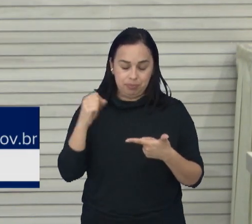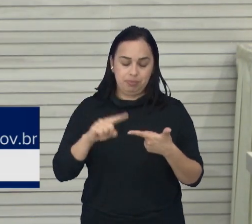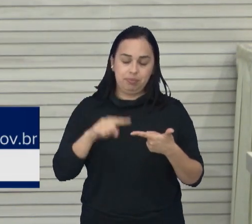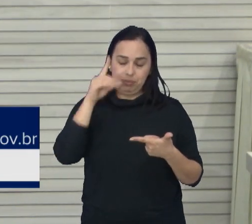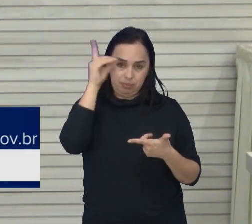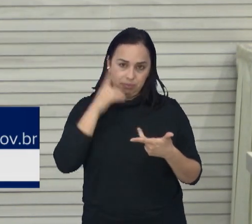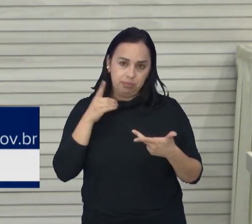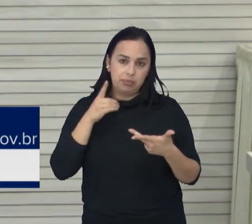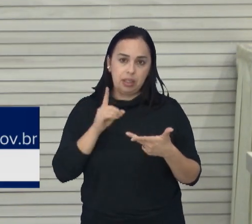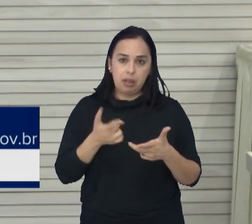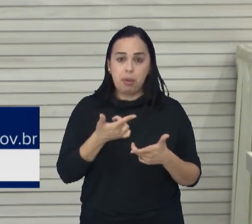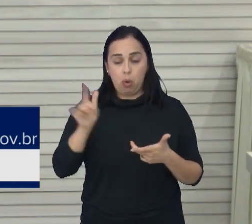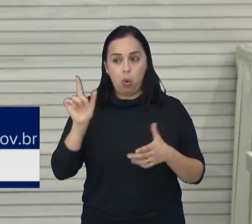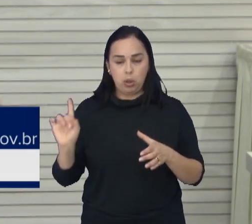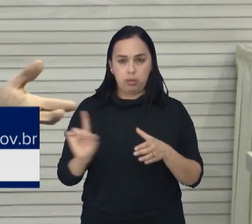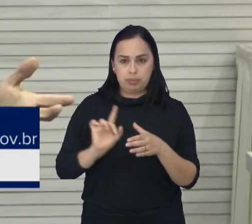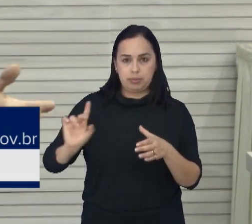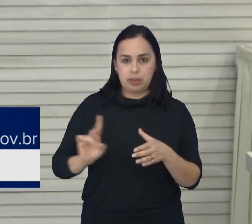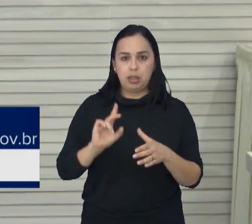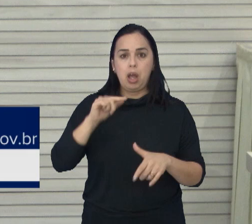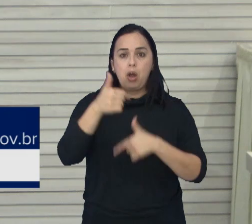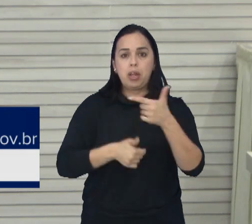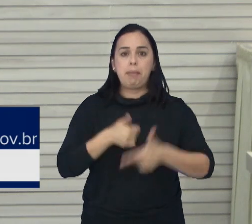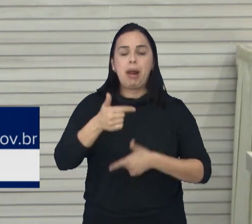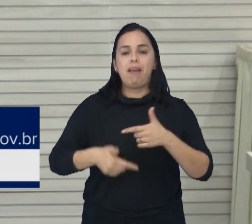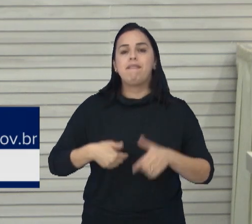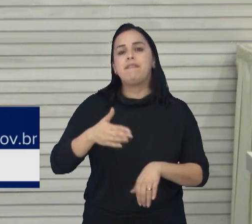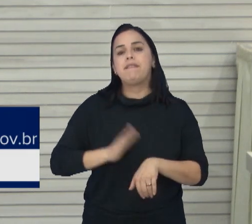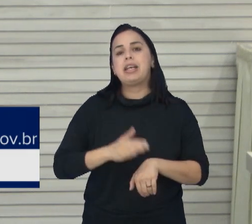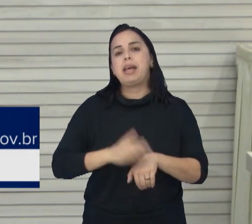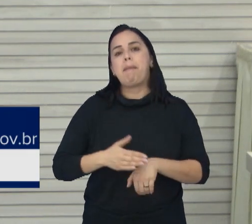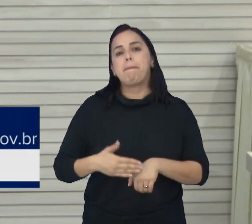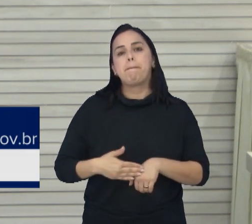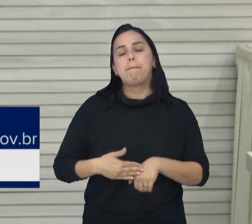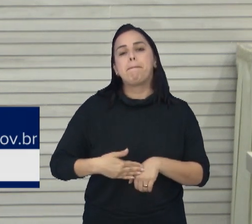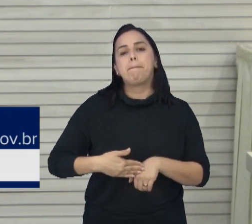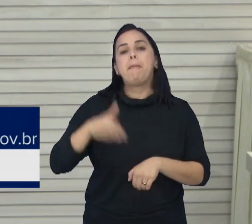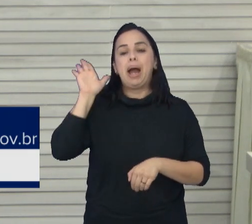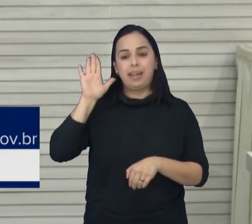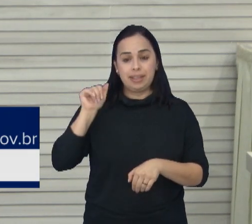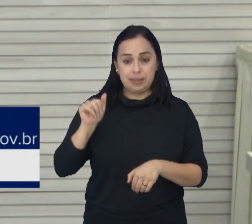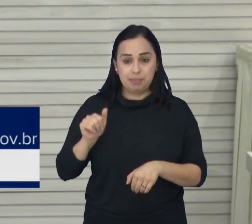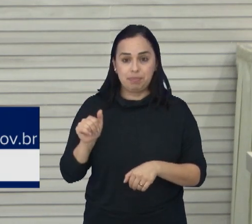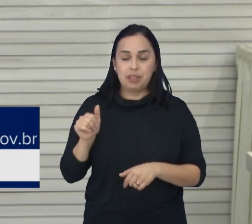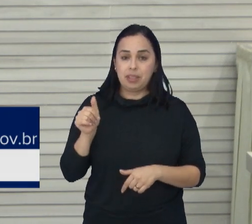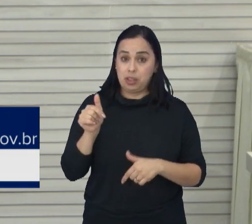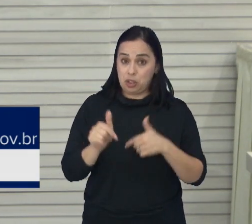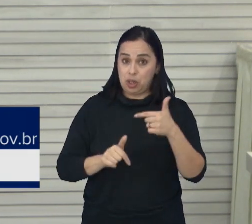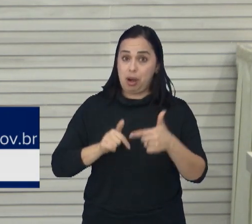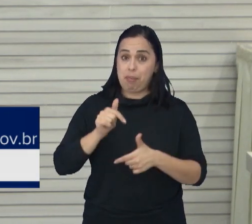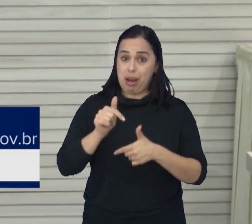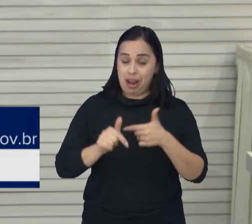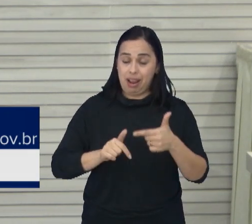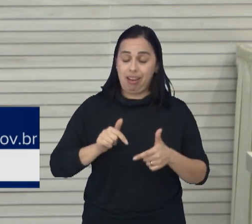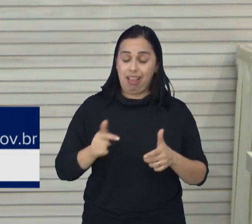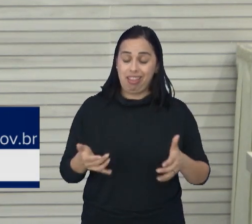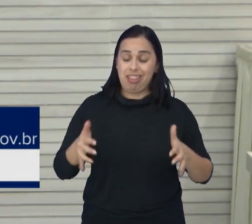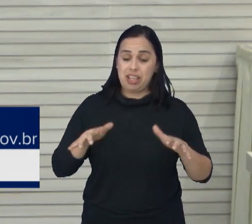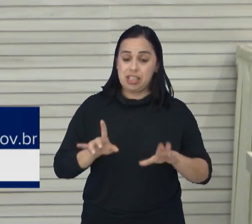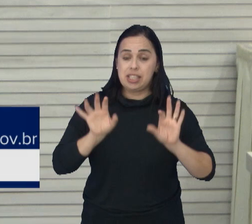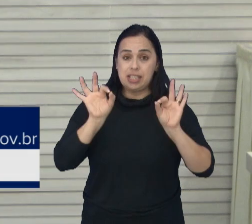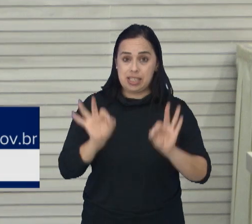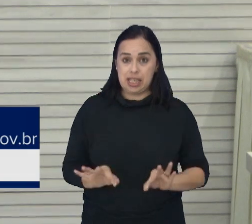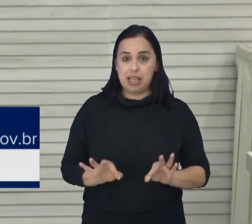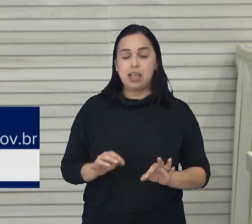estão envolvidos nessa causa, nosso trabalho agora é fazer com que São José dos Campos se transforme em uma cidade inclusiva, e eu sei que